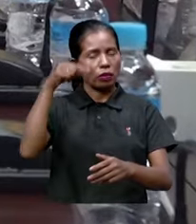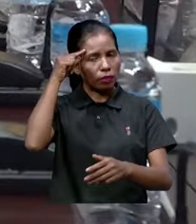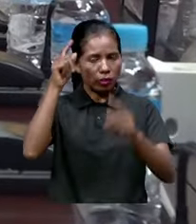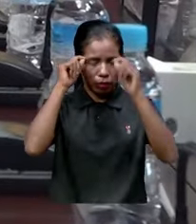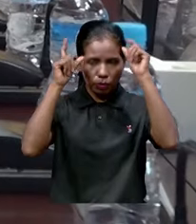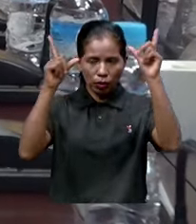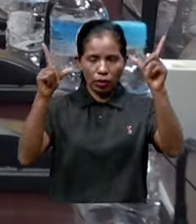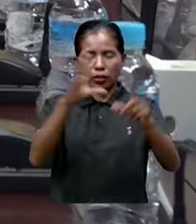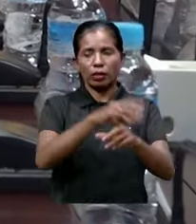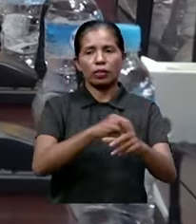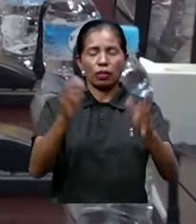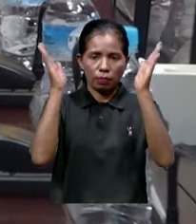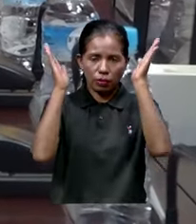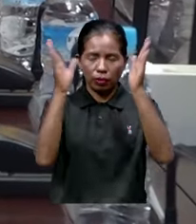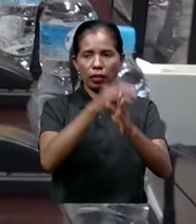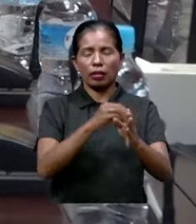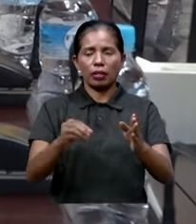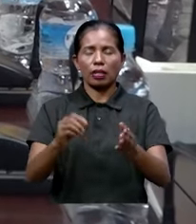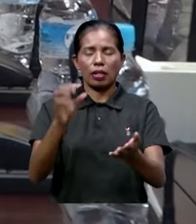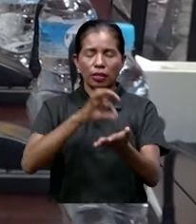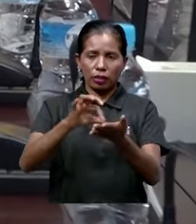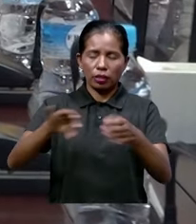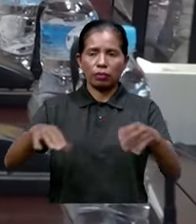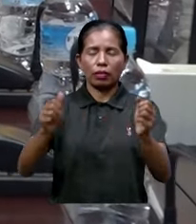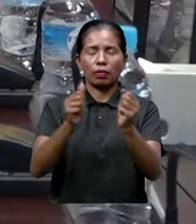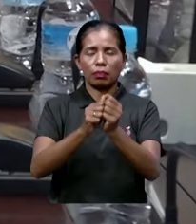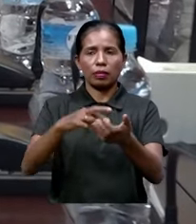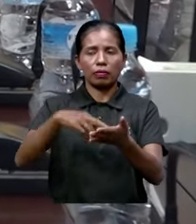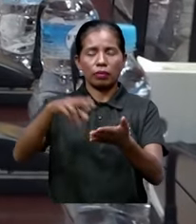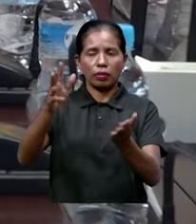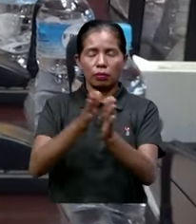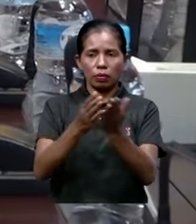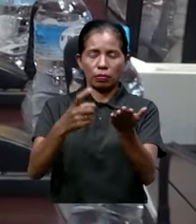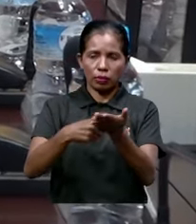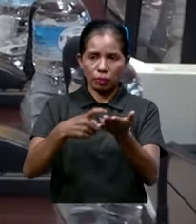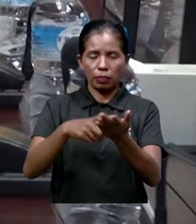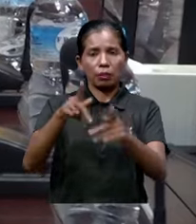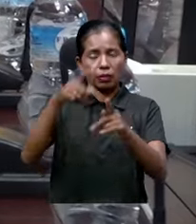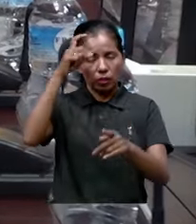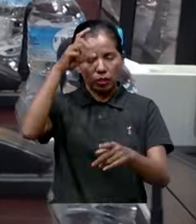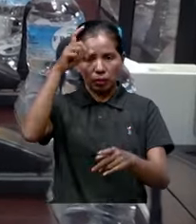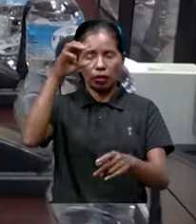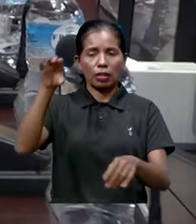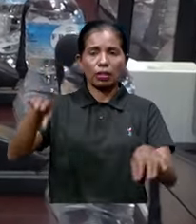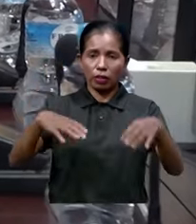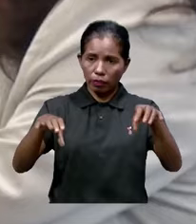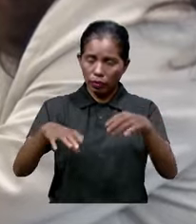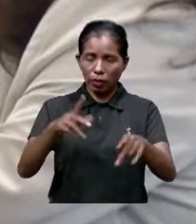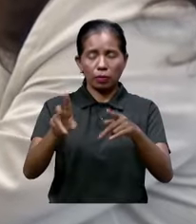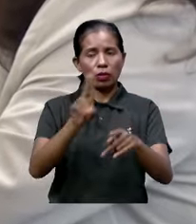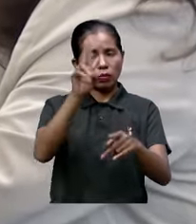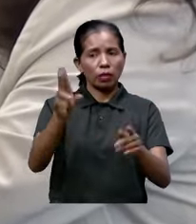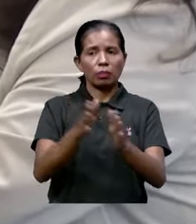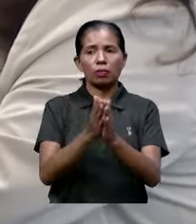Brunei Darussalam, assina acordo injeção visto para passaporte diplomático no serviço, no né, cidadão Sira, nebe usa passaporte